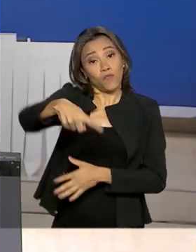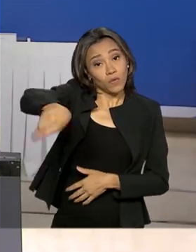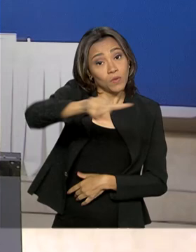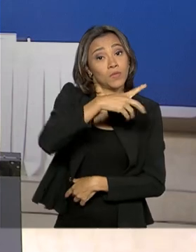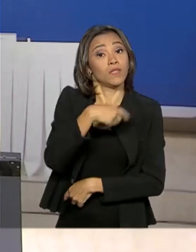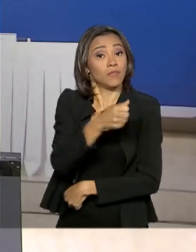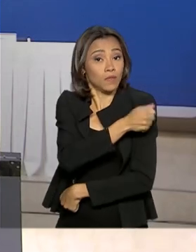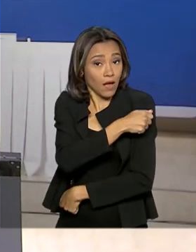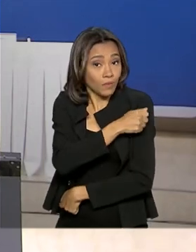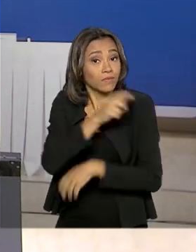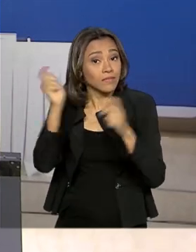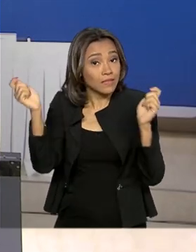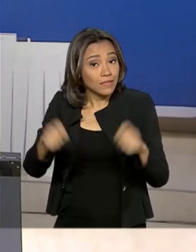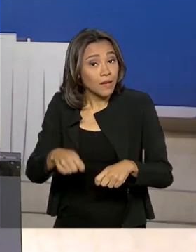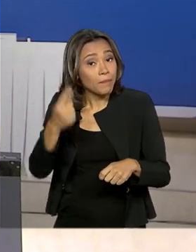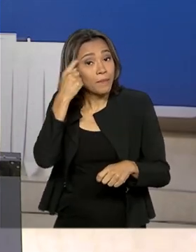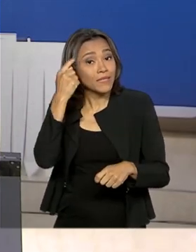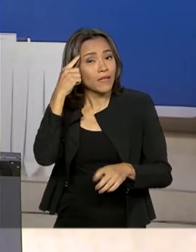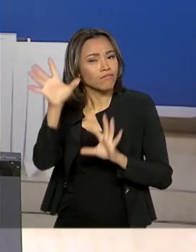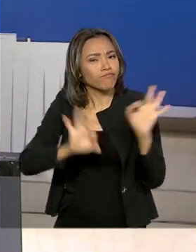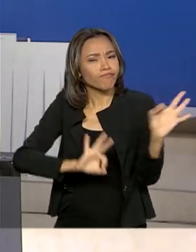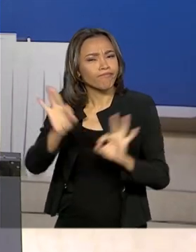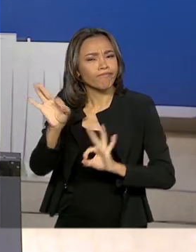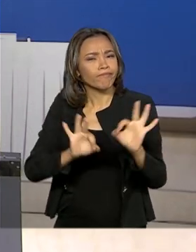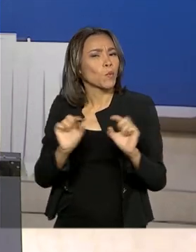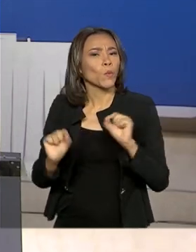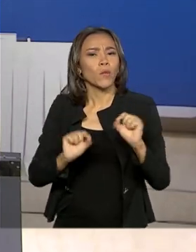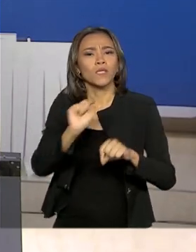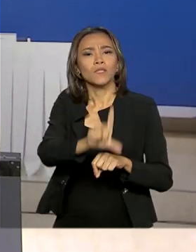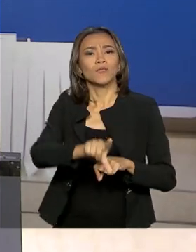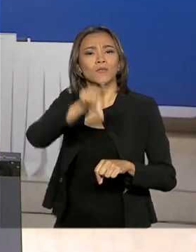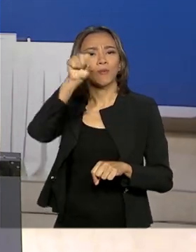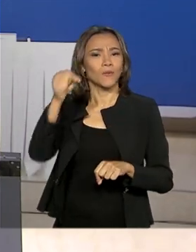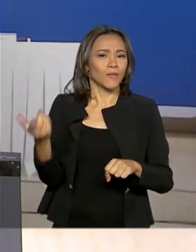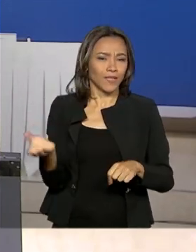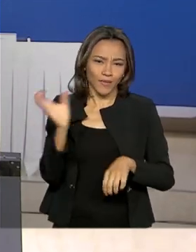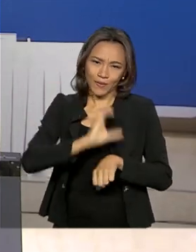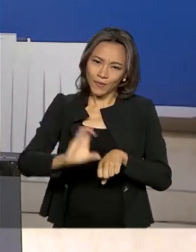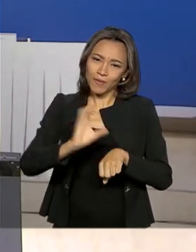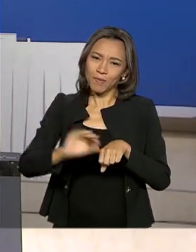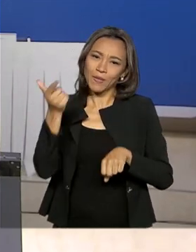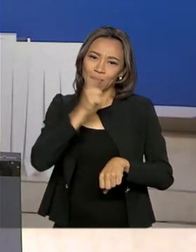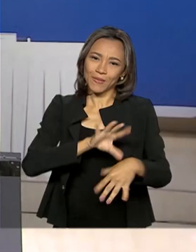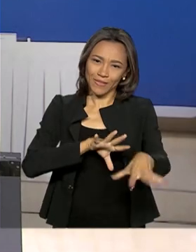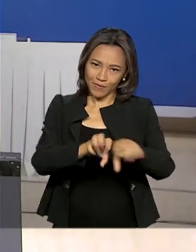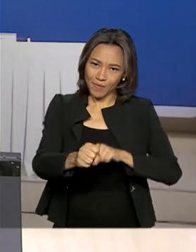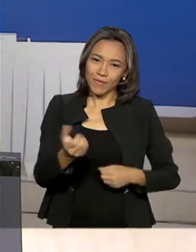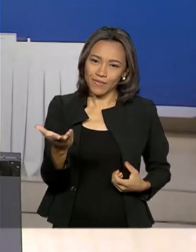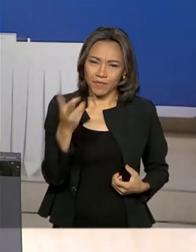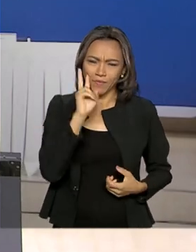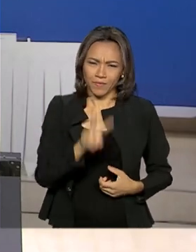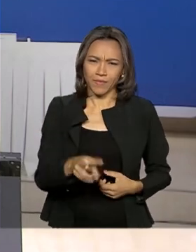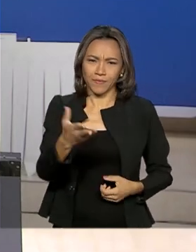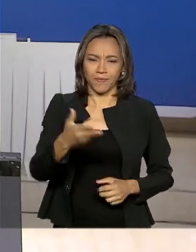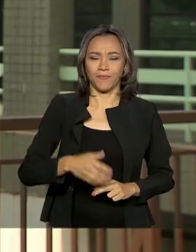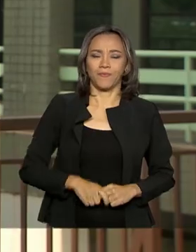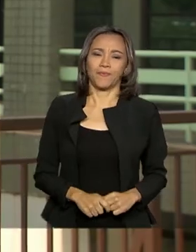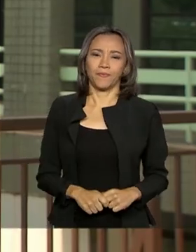começar a pensar no próximo passo, que é definir as opções para garantir o diploma de graduação. Vamos ver na reportagem.